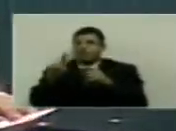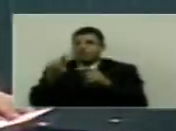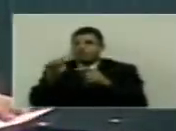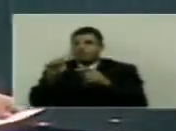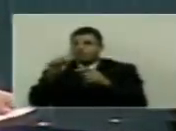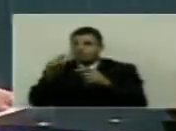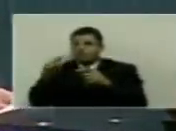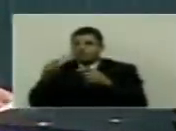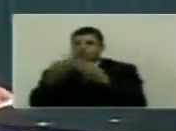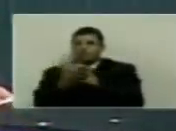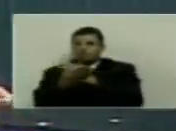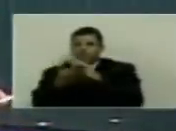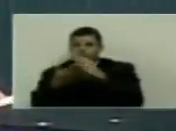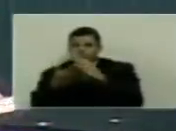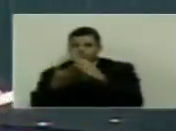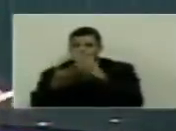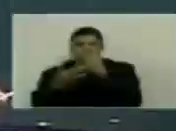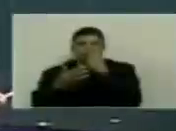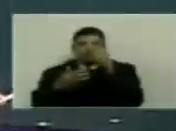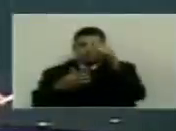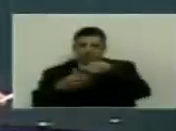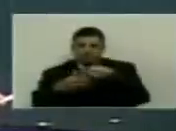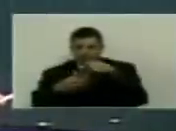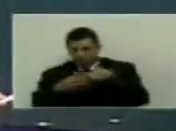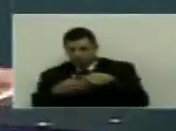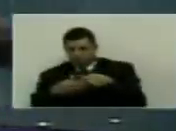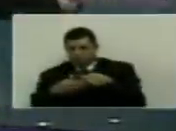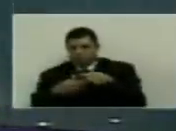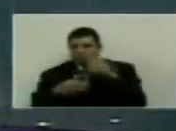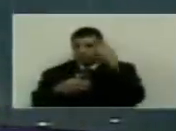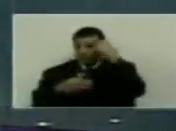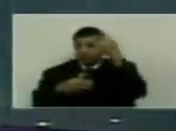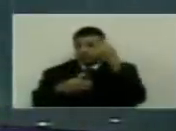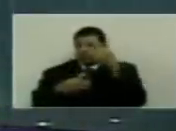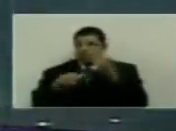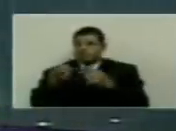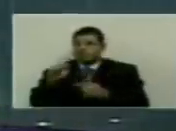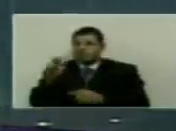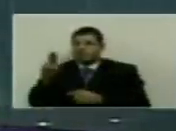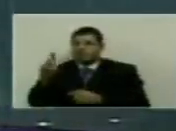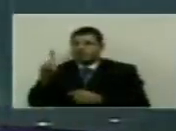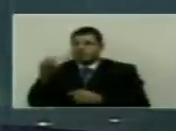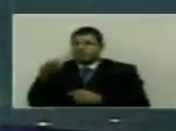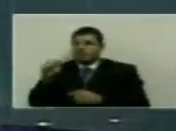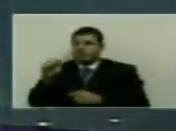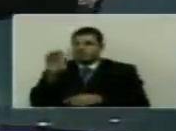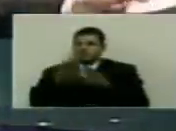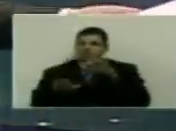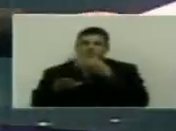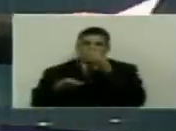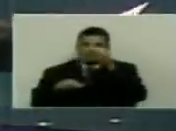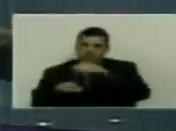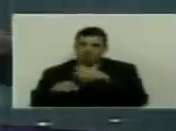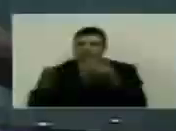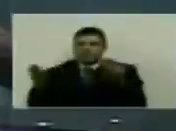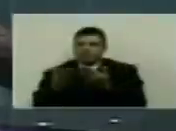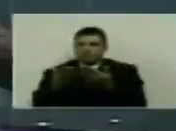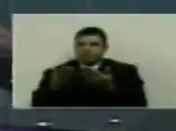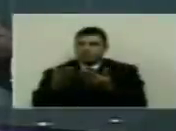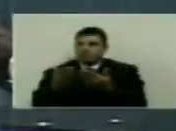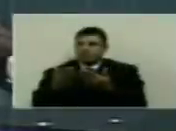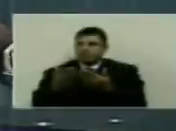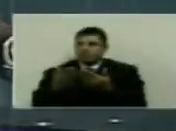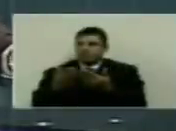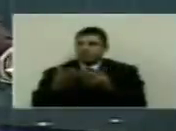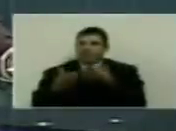gás, quando começou a aparecer o gás aqui, eu lembro de uma audiência pública com alguns que inclusive estão aqui na Câmara,